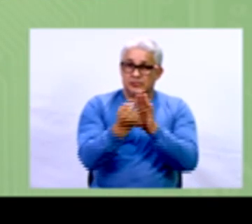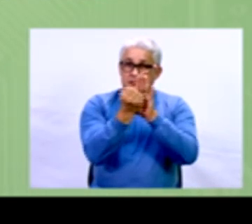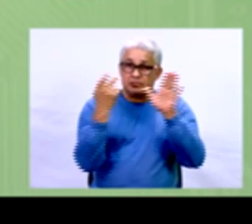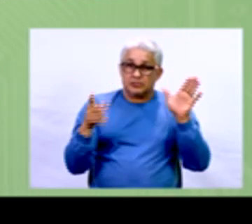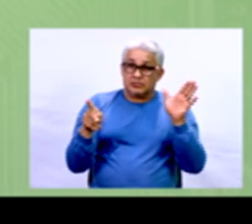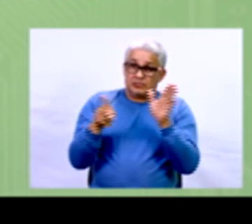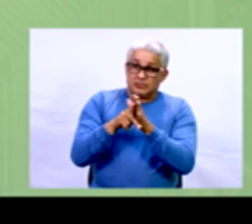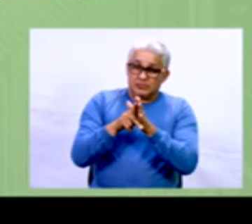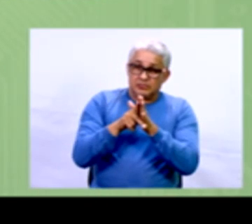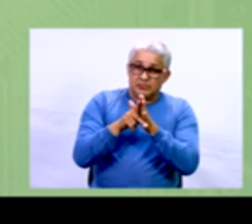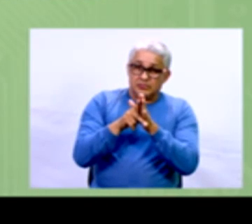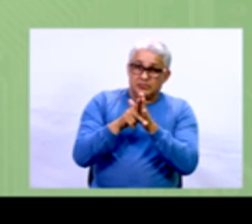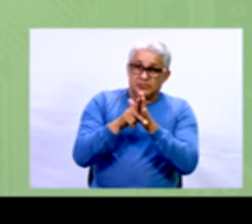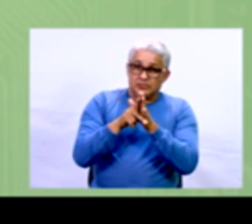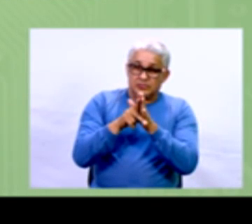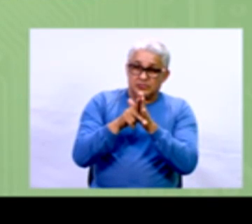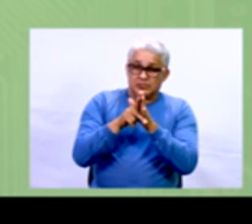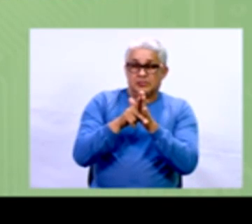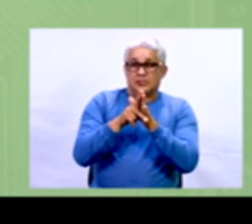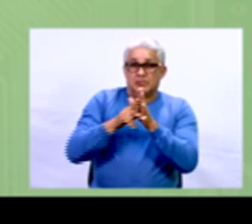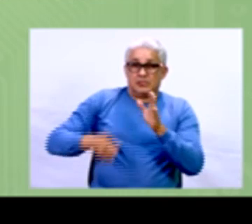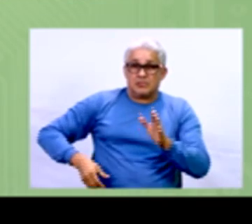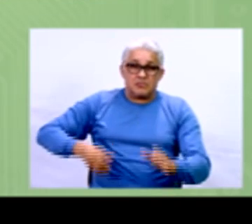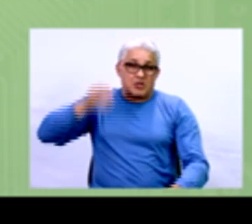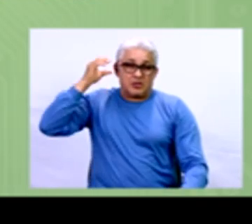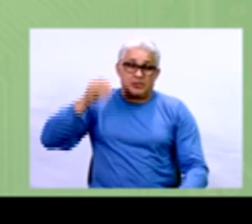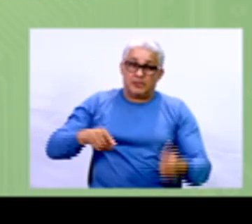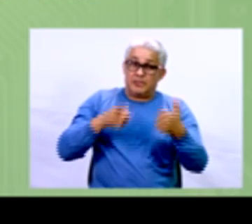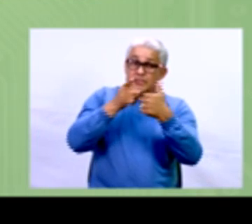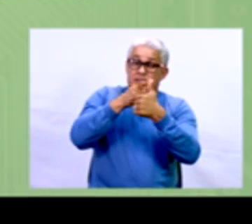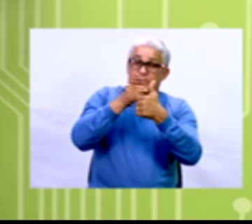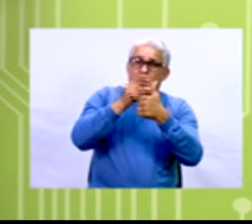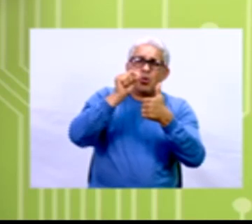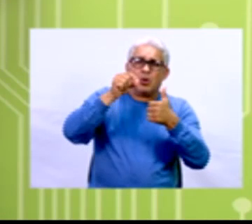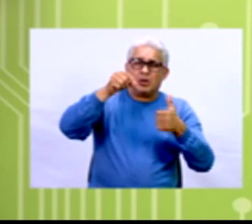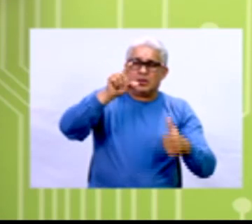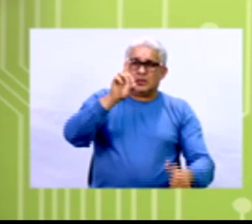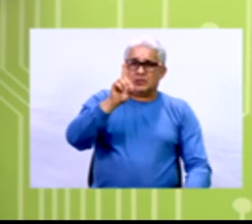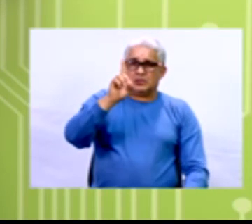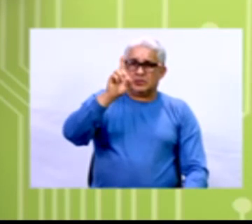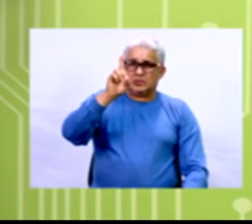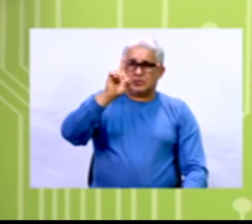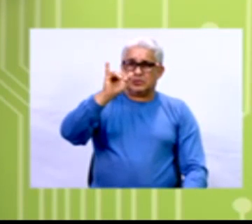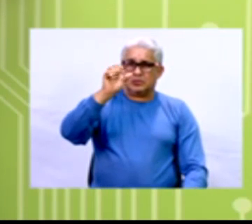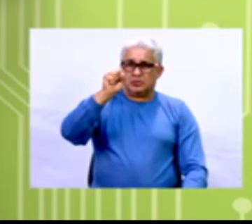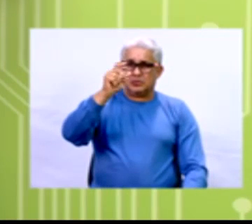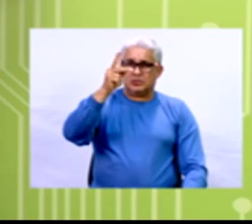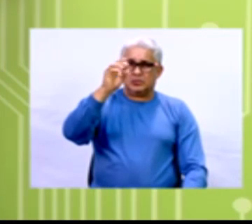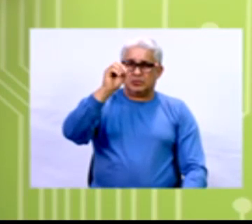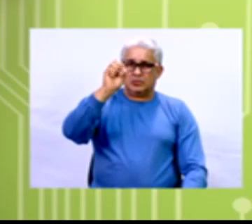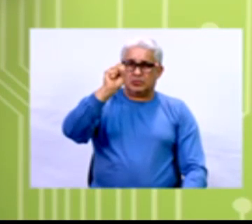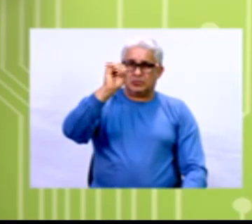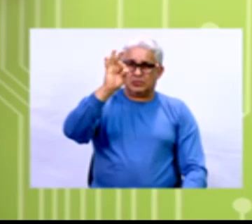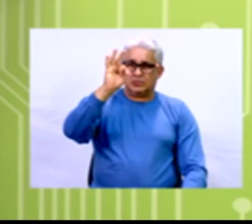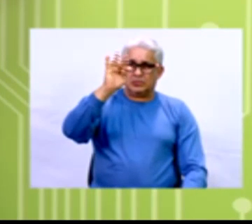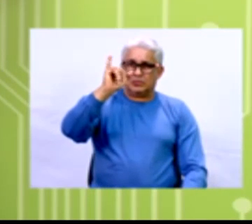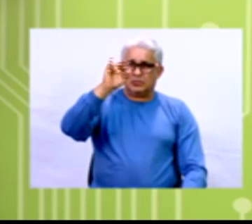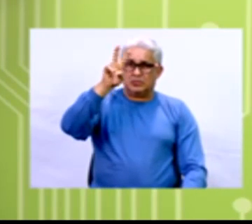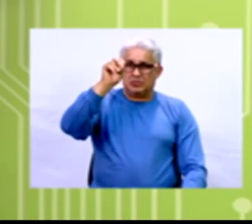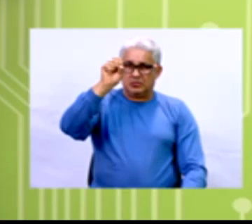para dispositivos móveis. Primeiro, quando eu falo em dispositivos móveis, eu estou falando em aplicações